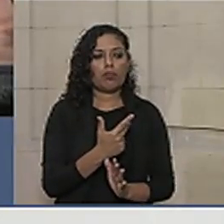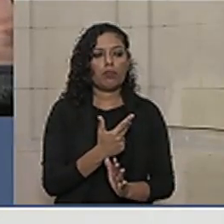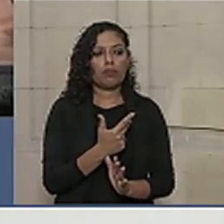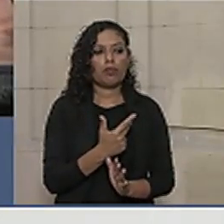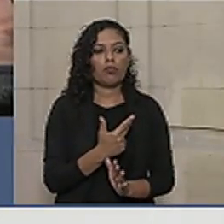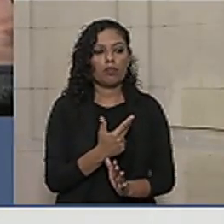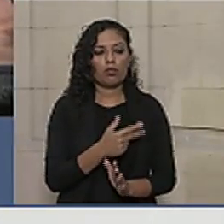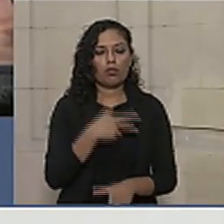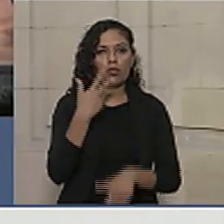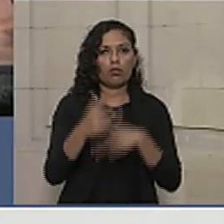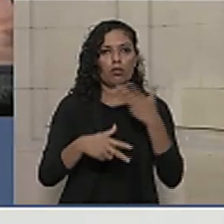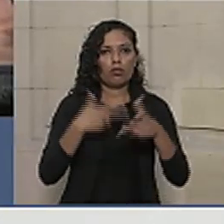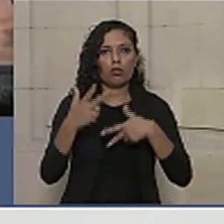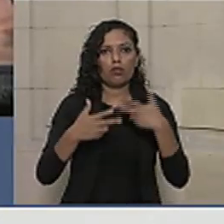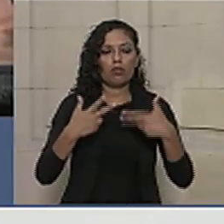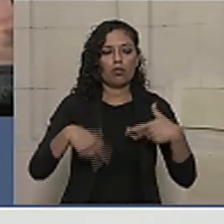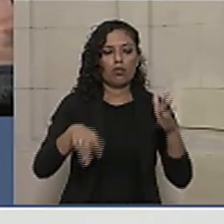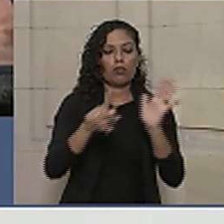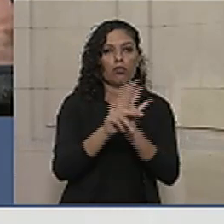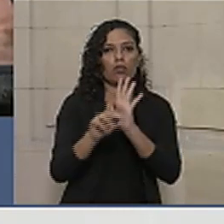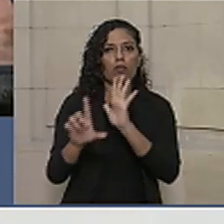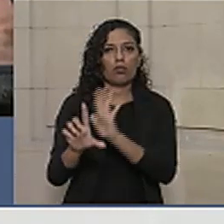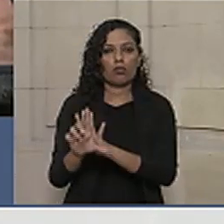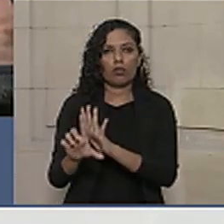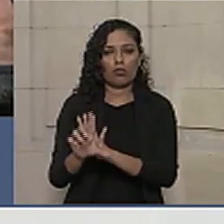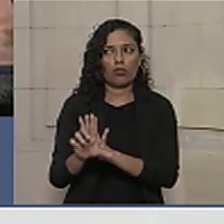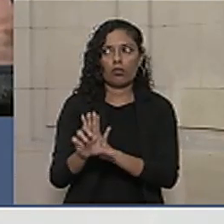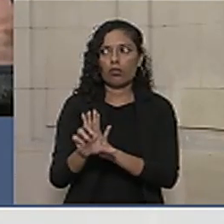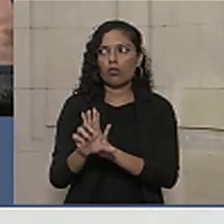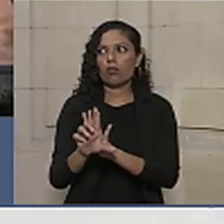Em relação ao projeto